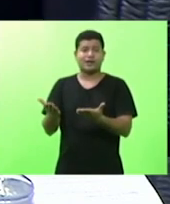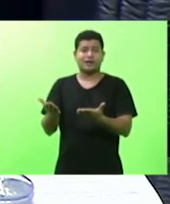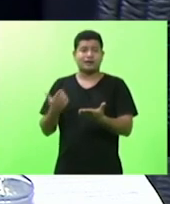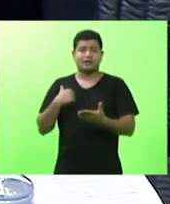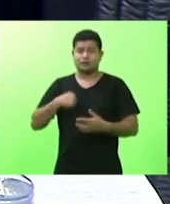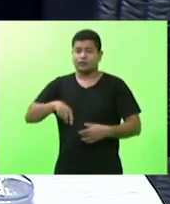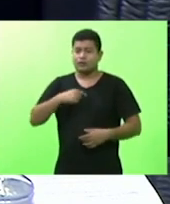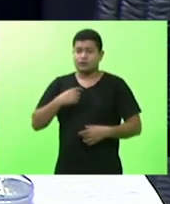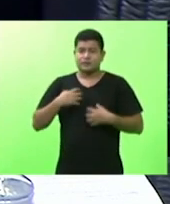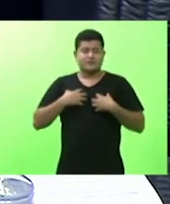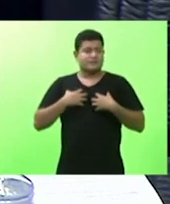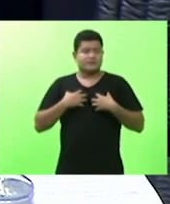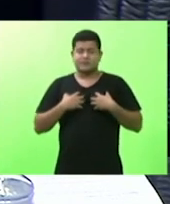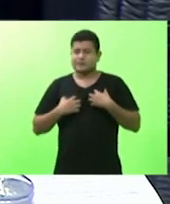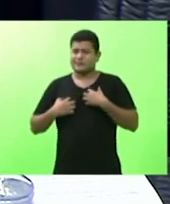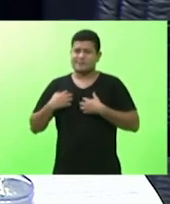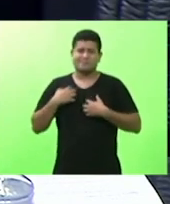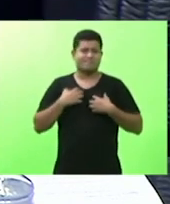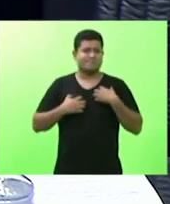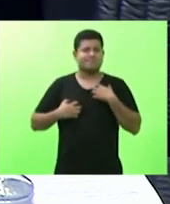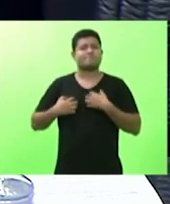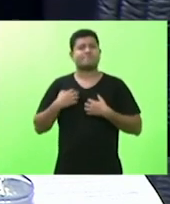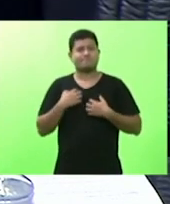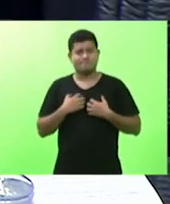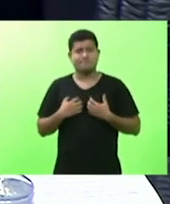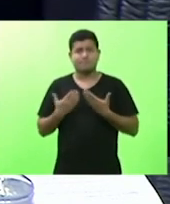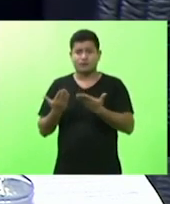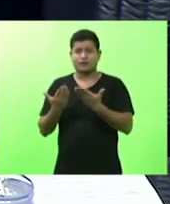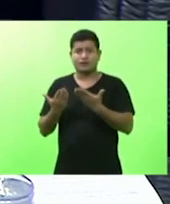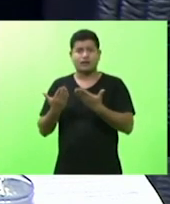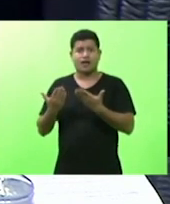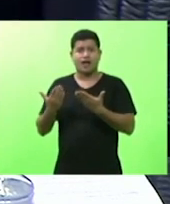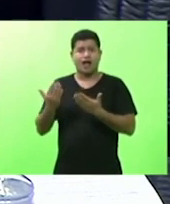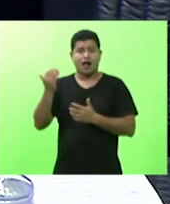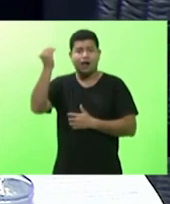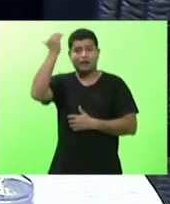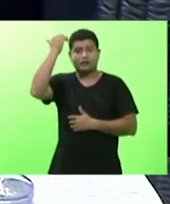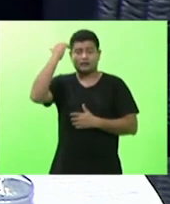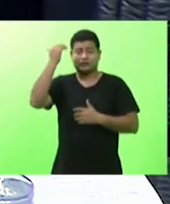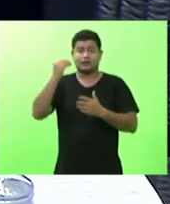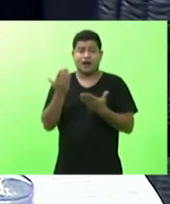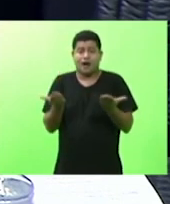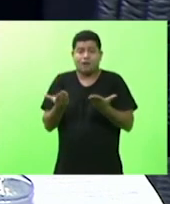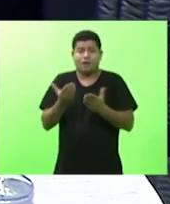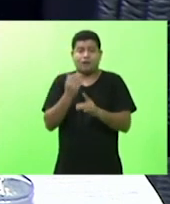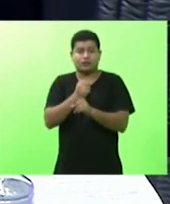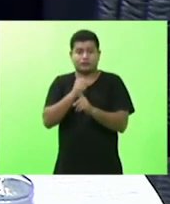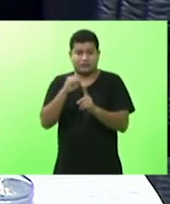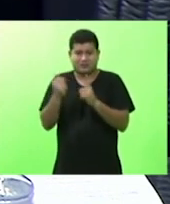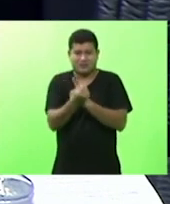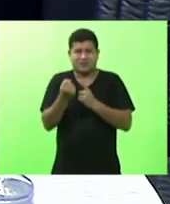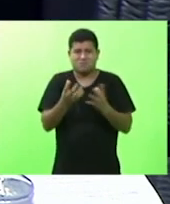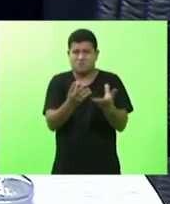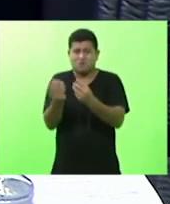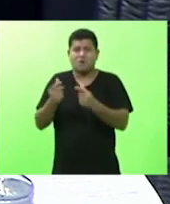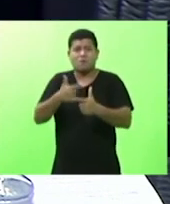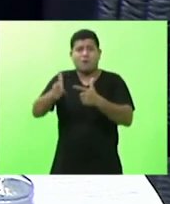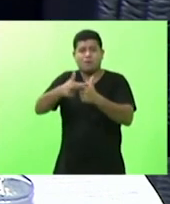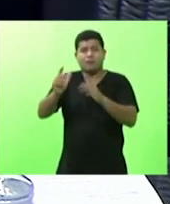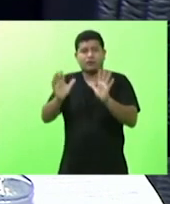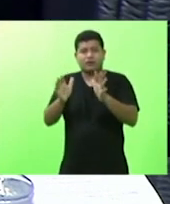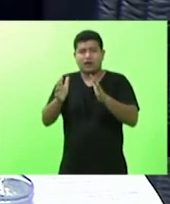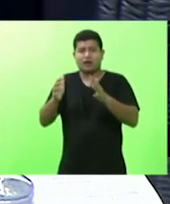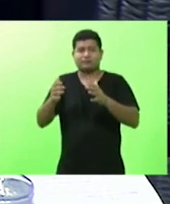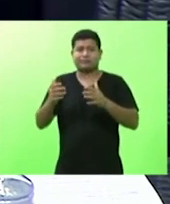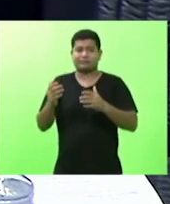presidente, pela própria situação psicológica que a sociedade vem enfrentando, vem vivendo.